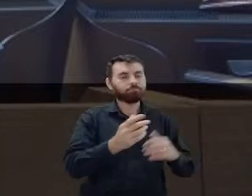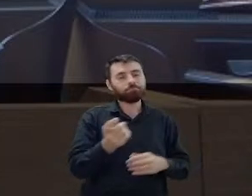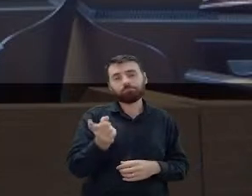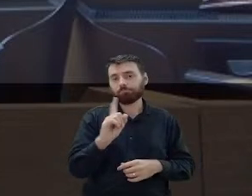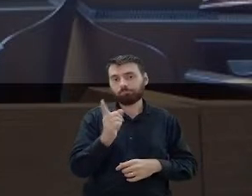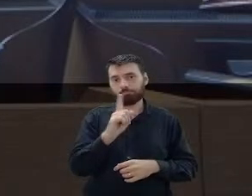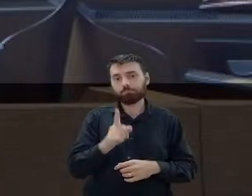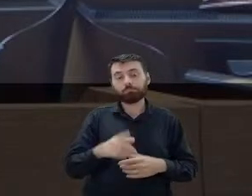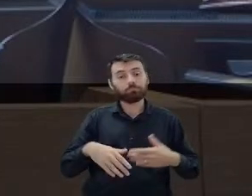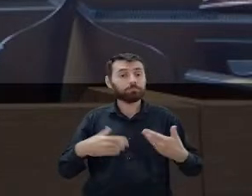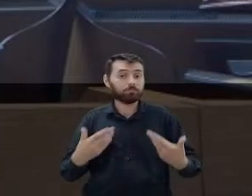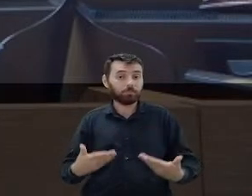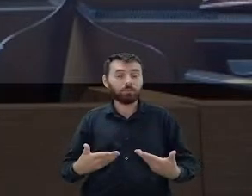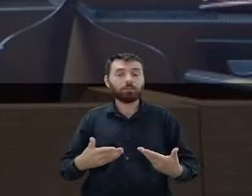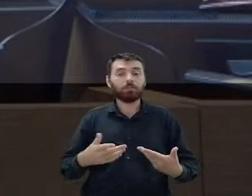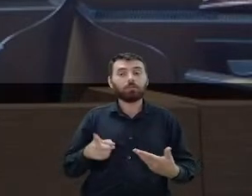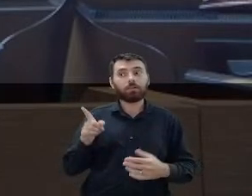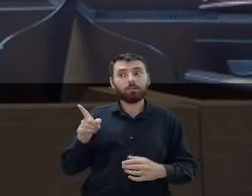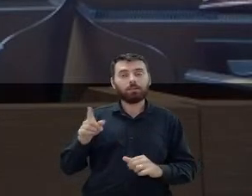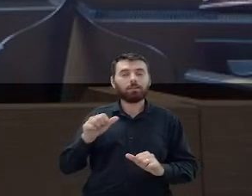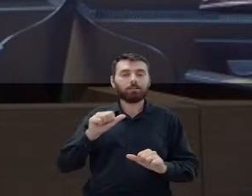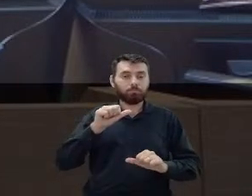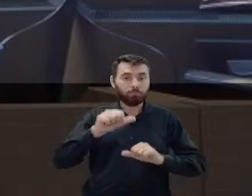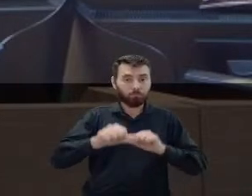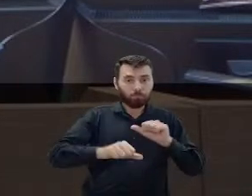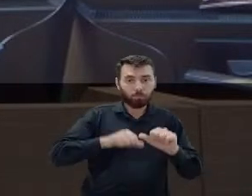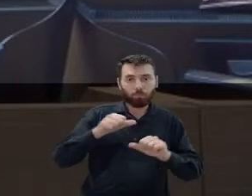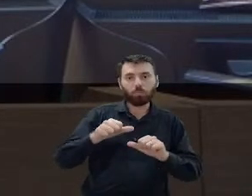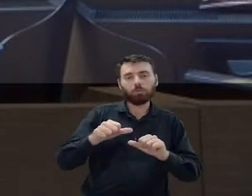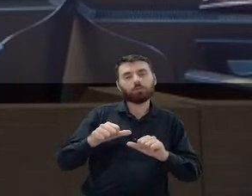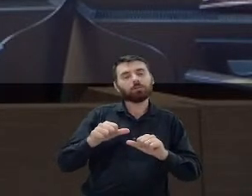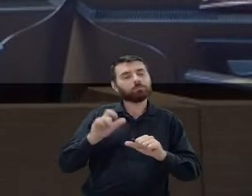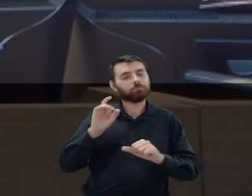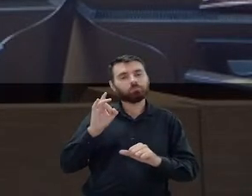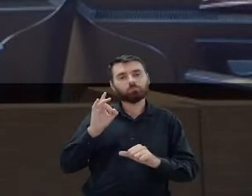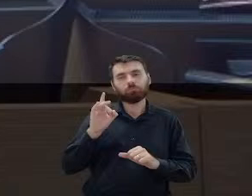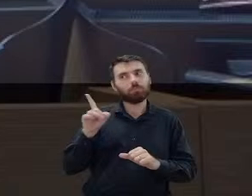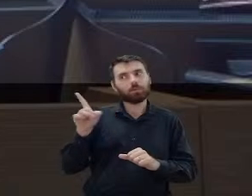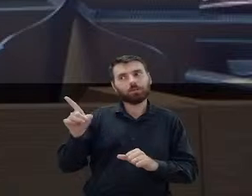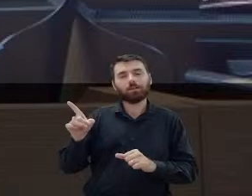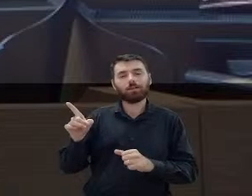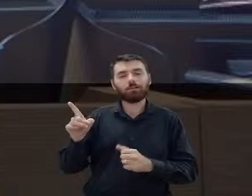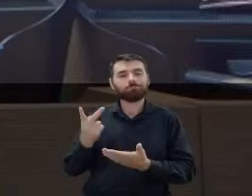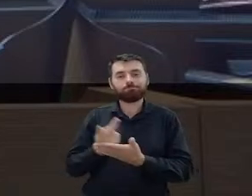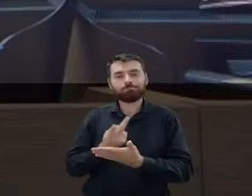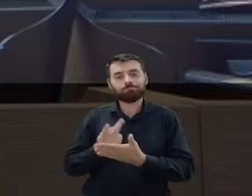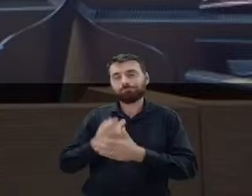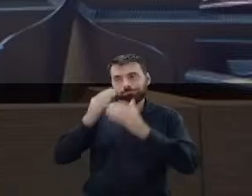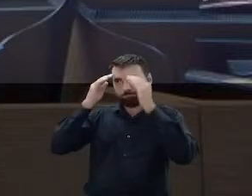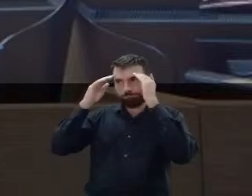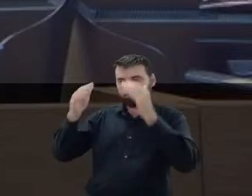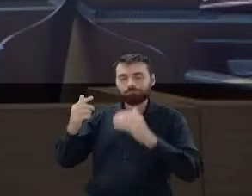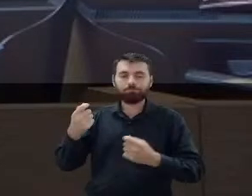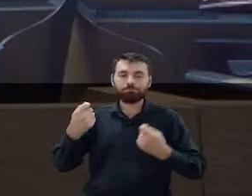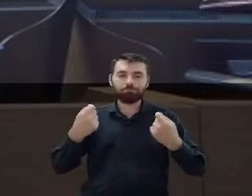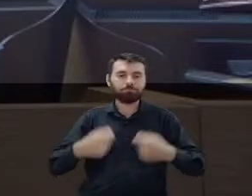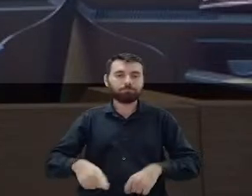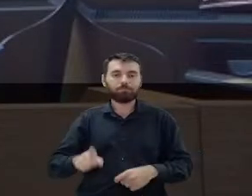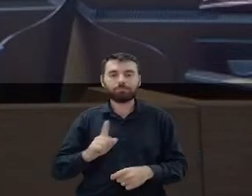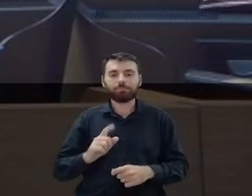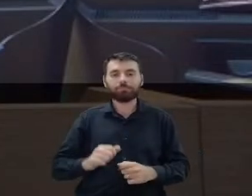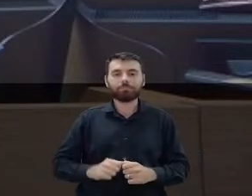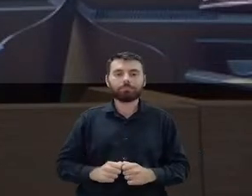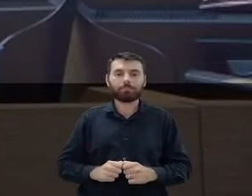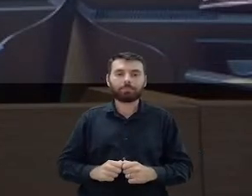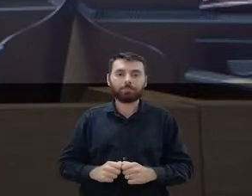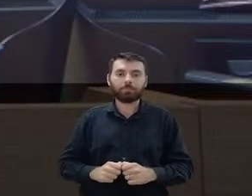alteração pretendida redundaria em violação à coisa julgada. Outrossim, foi registrado na decisão agravada que